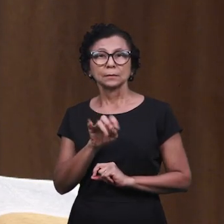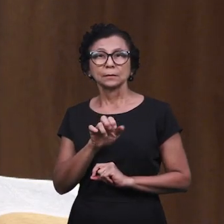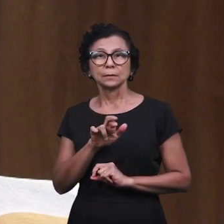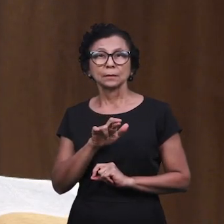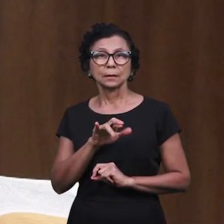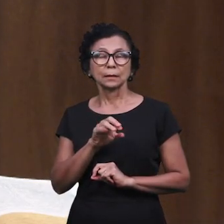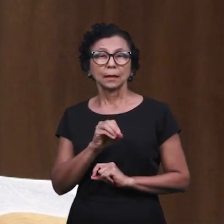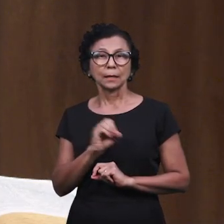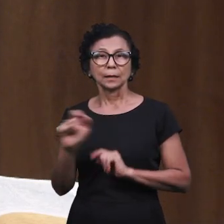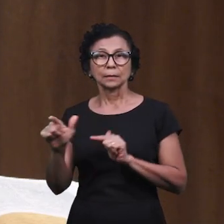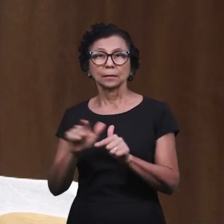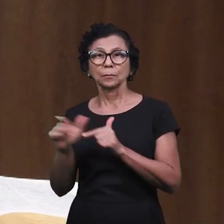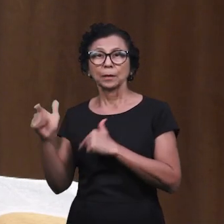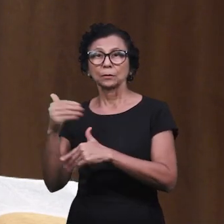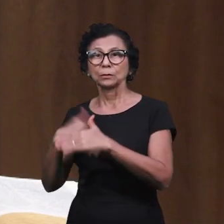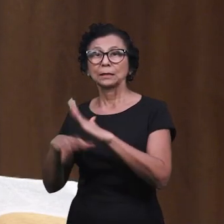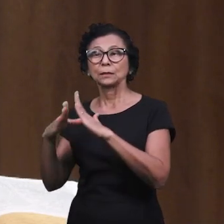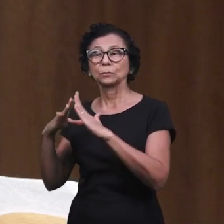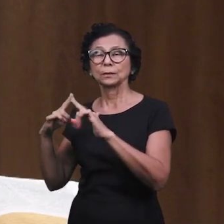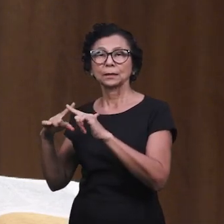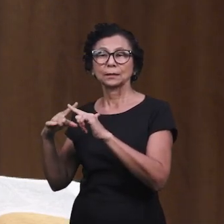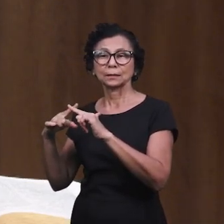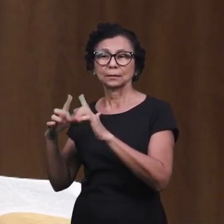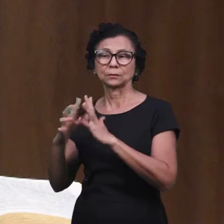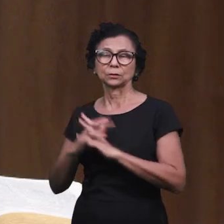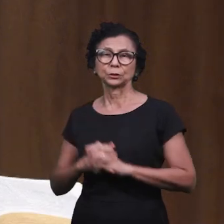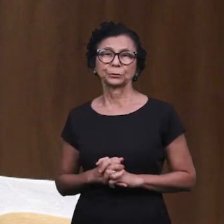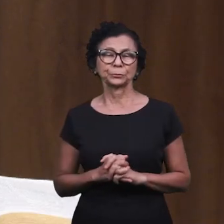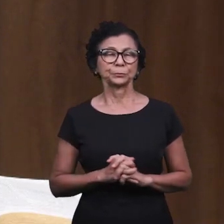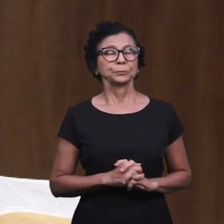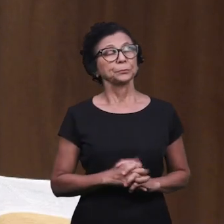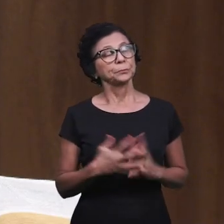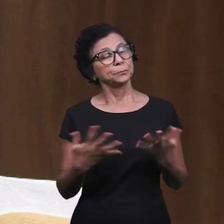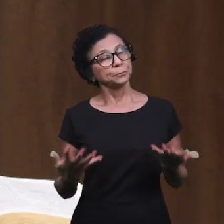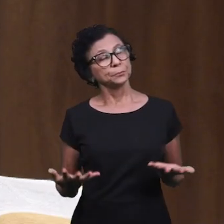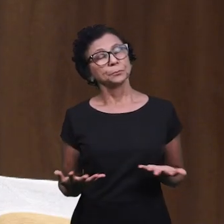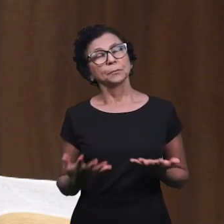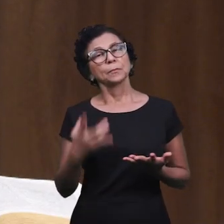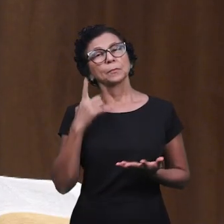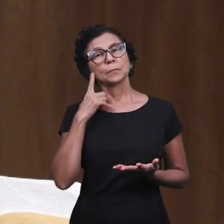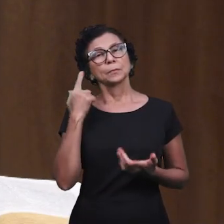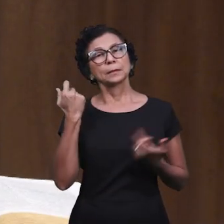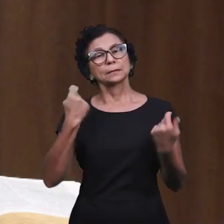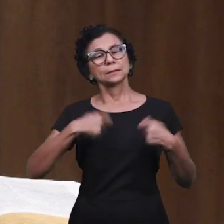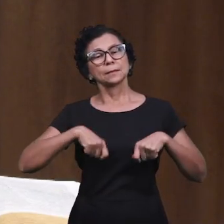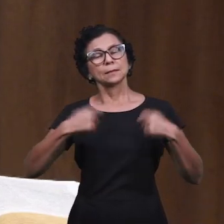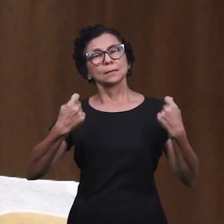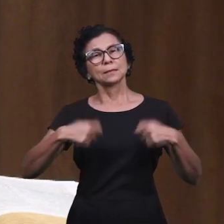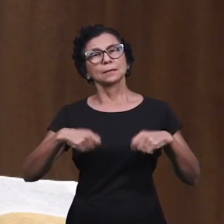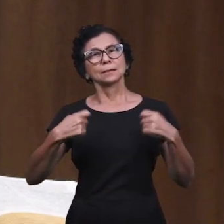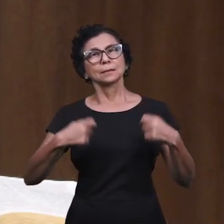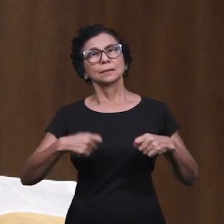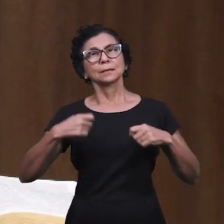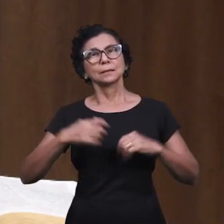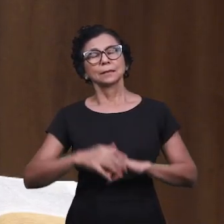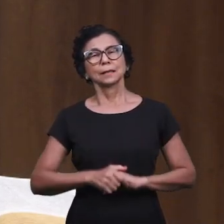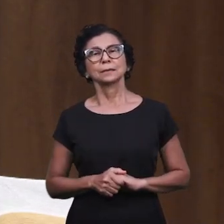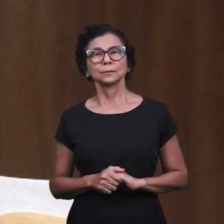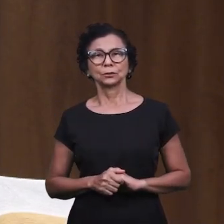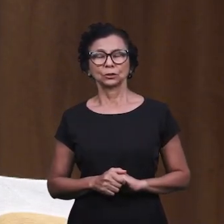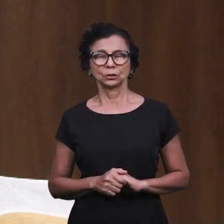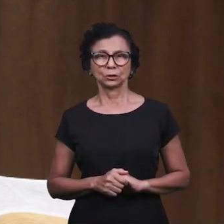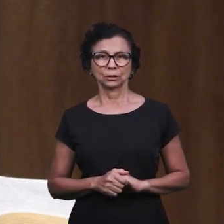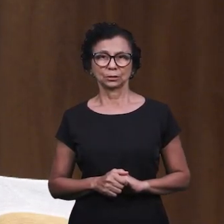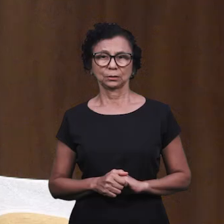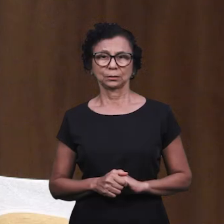seguir que, segundo as necessidades, né, havia uma necessidade de se classificar